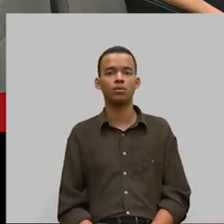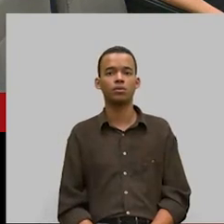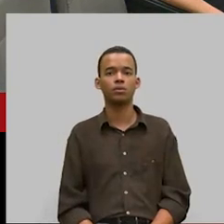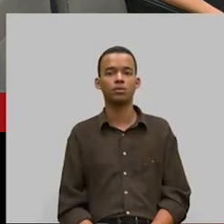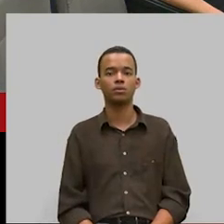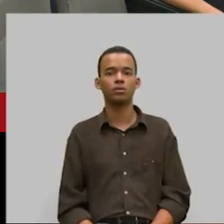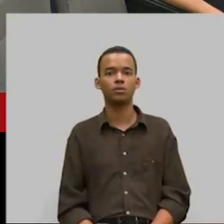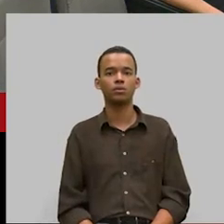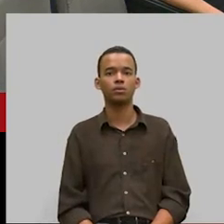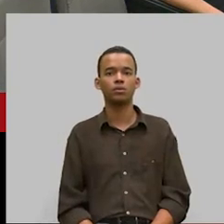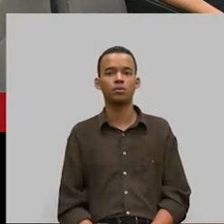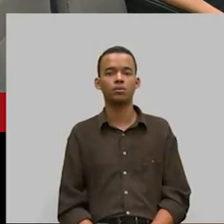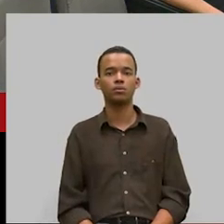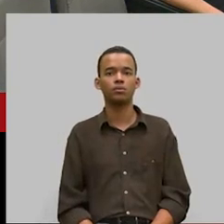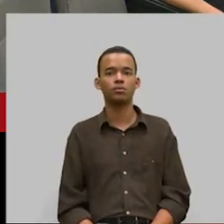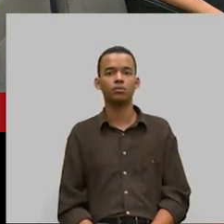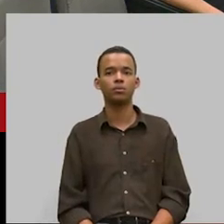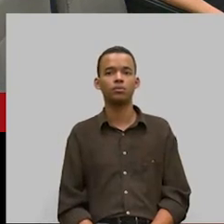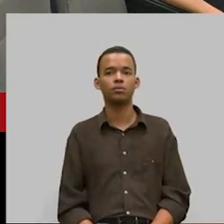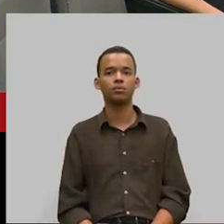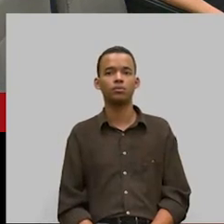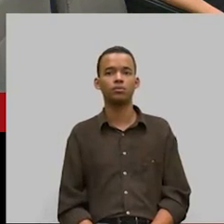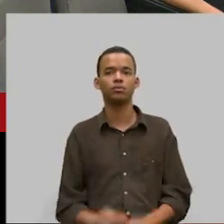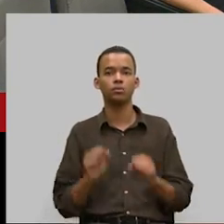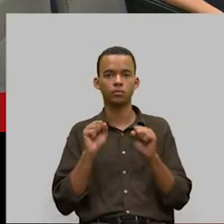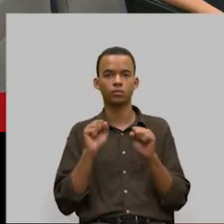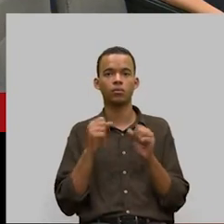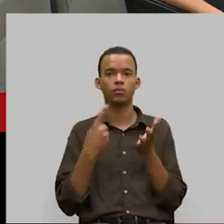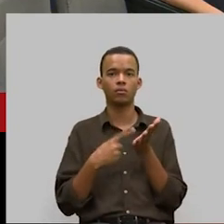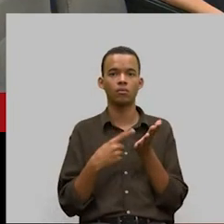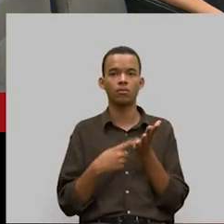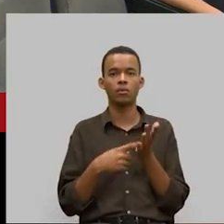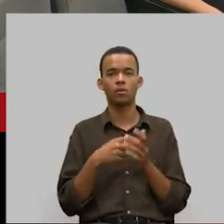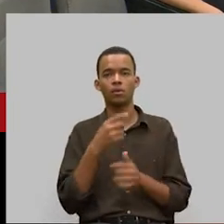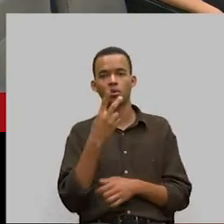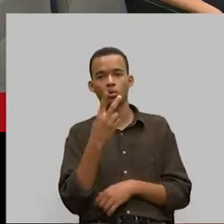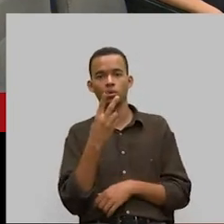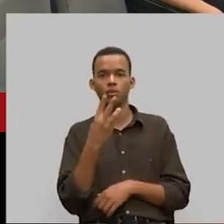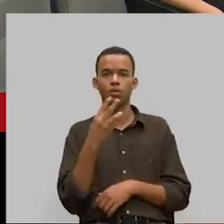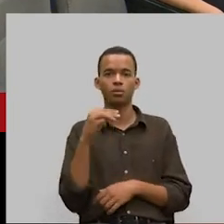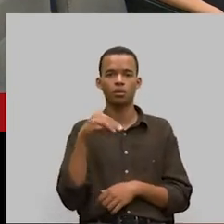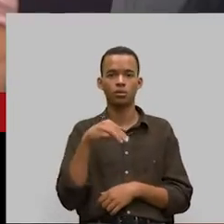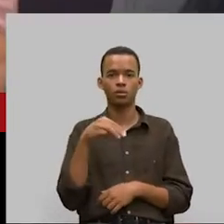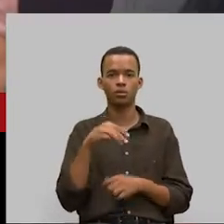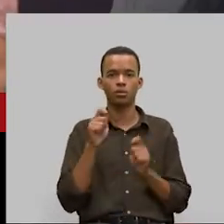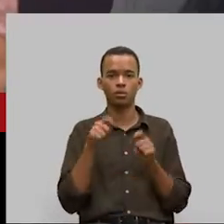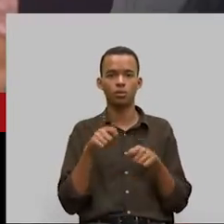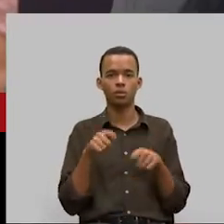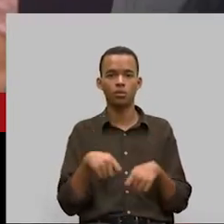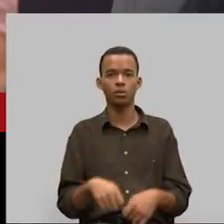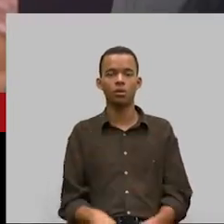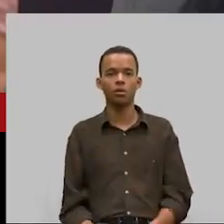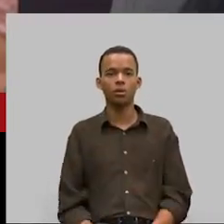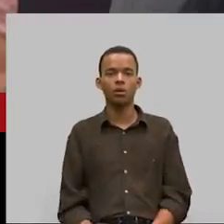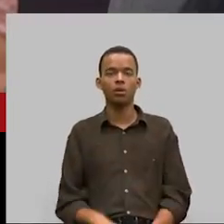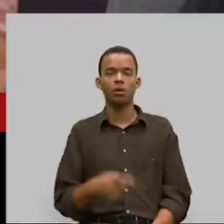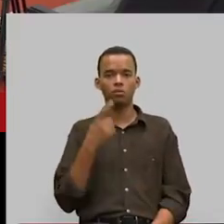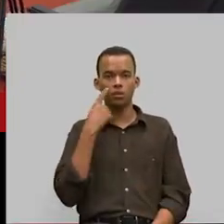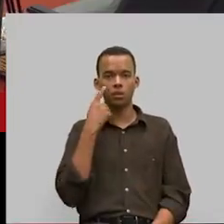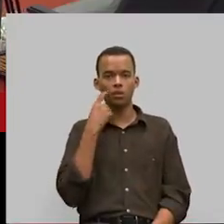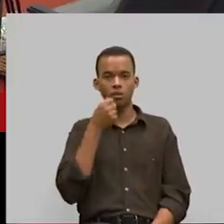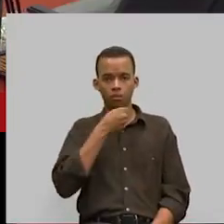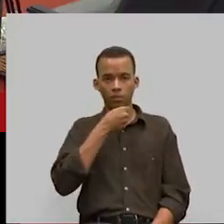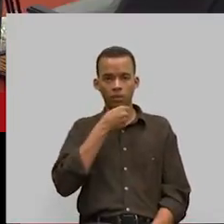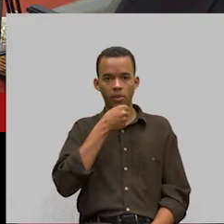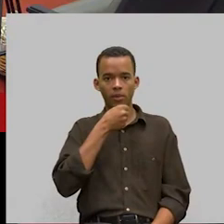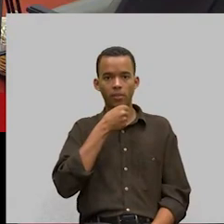Gina a gente pode combinar aí dois a Três minutinhos aí Ocian Tá chegando o microfone tá aqui viu